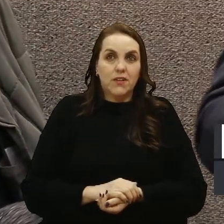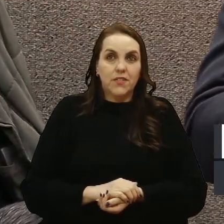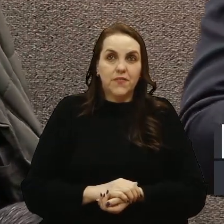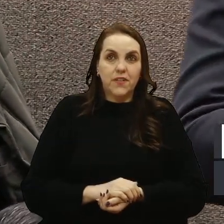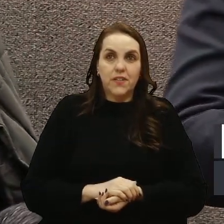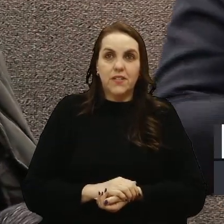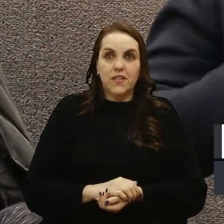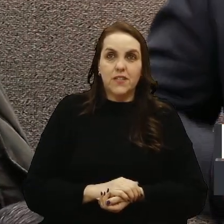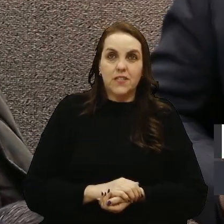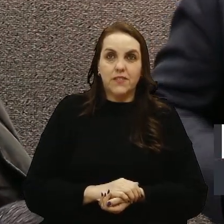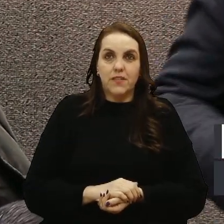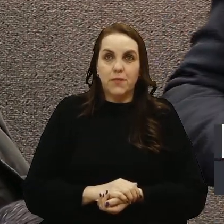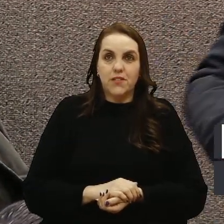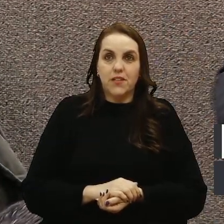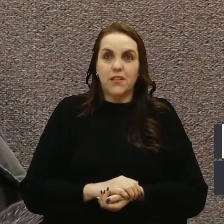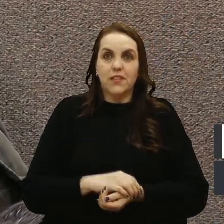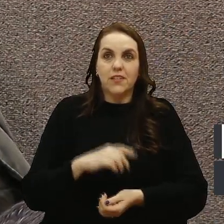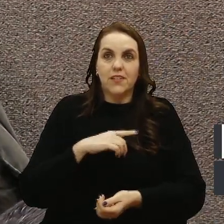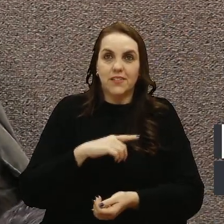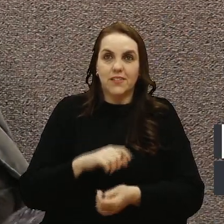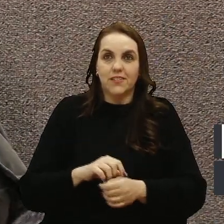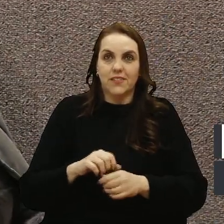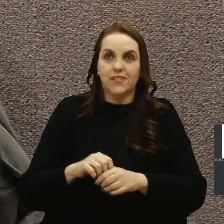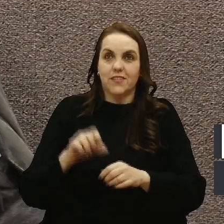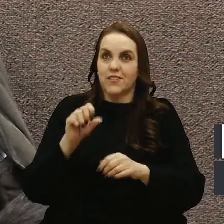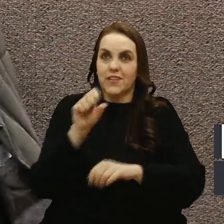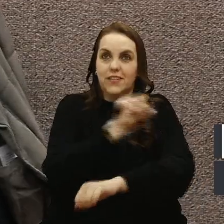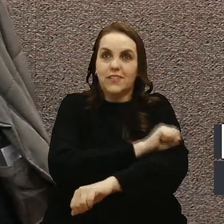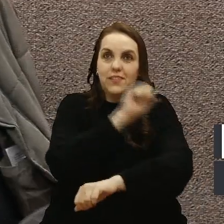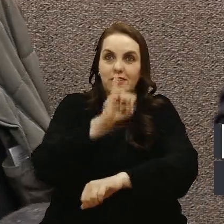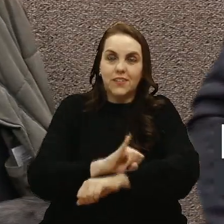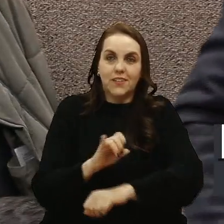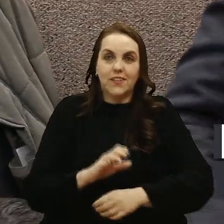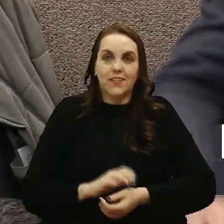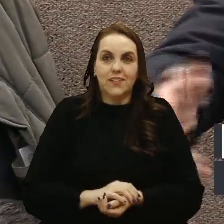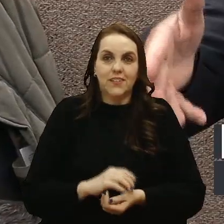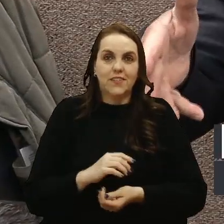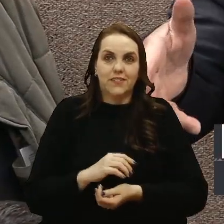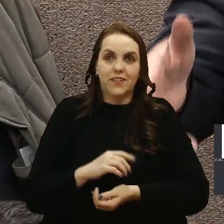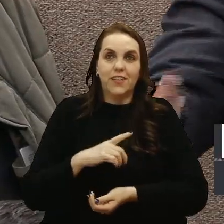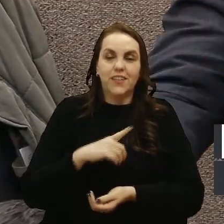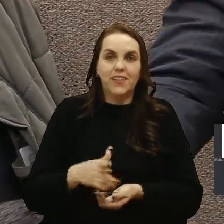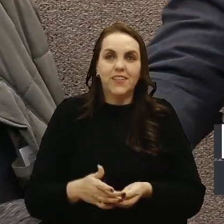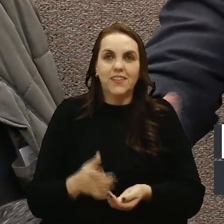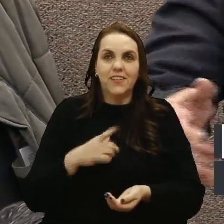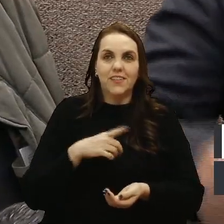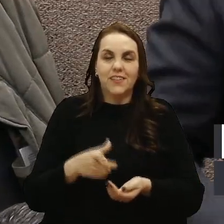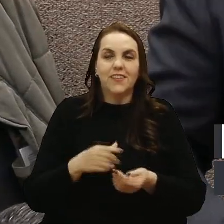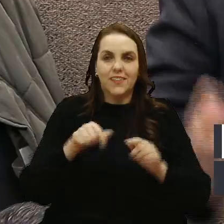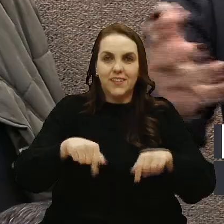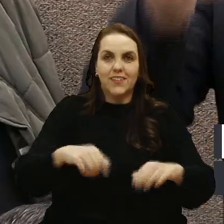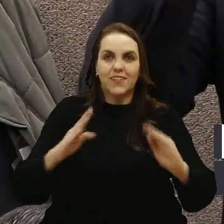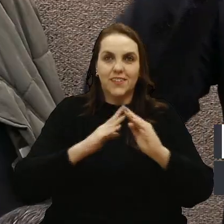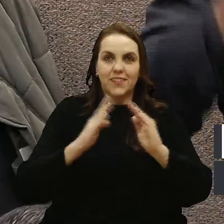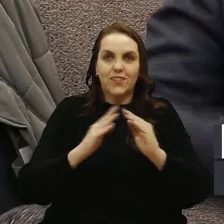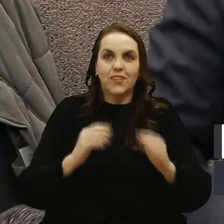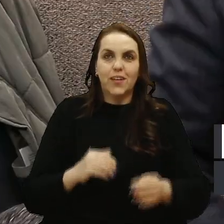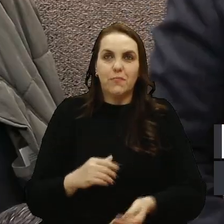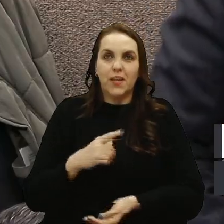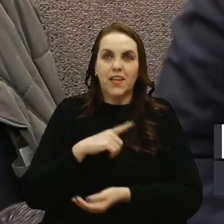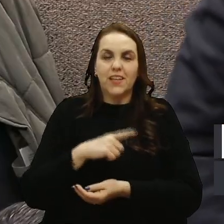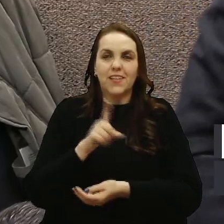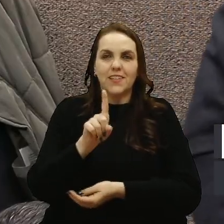para que os professores aposentados do Senai dessem curso de líder de metrologia. Nós formamos aqui nesta casa